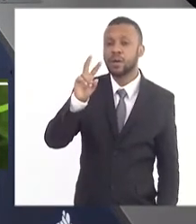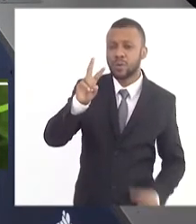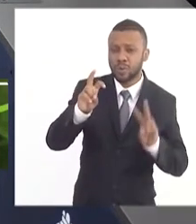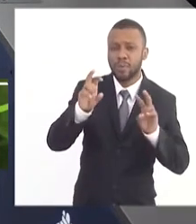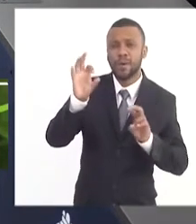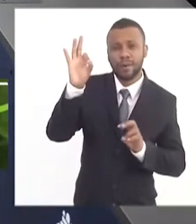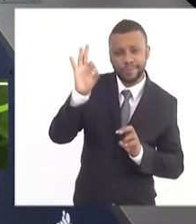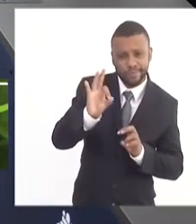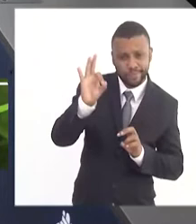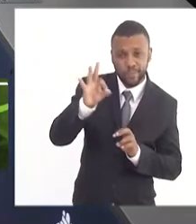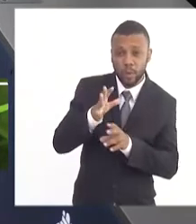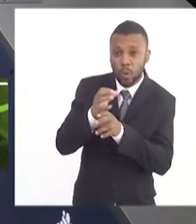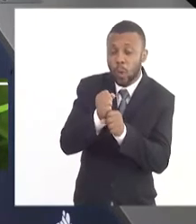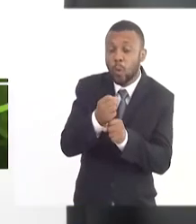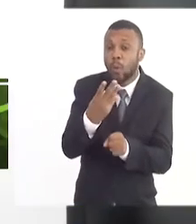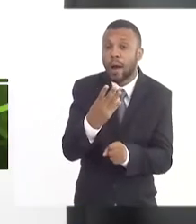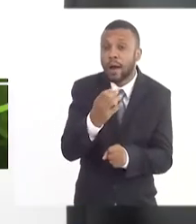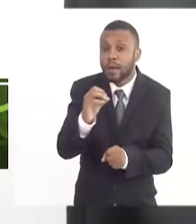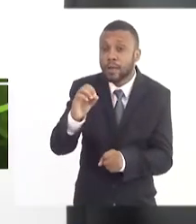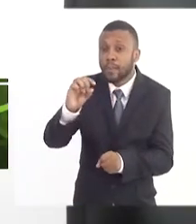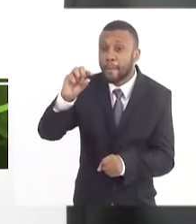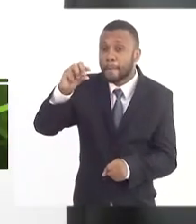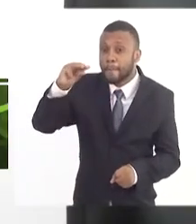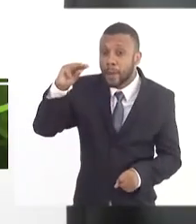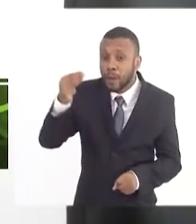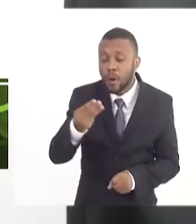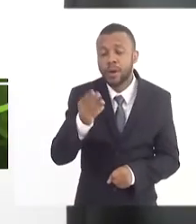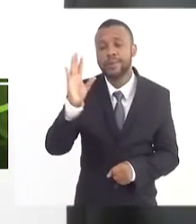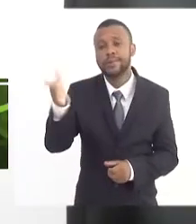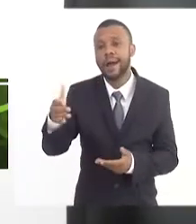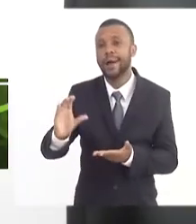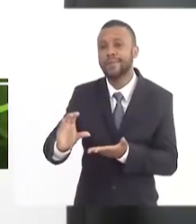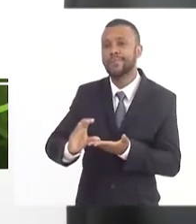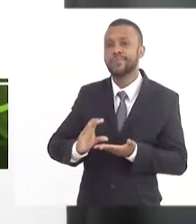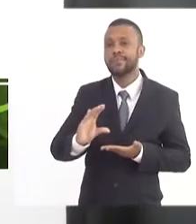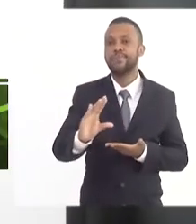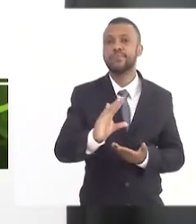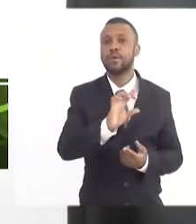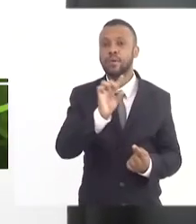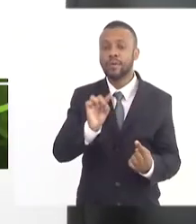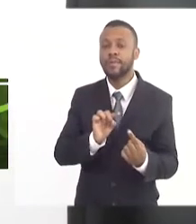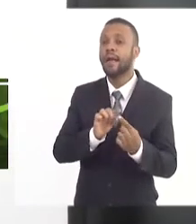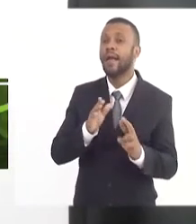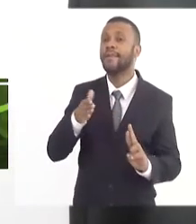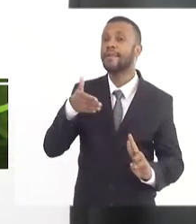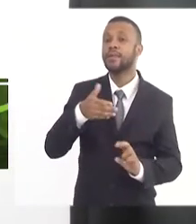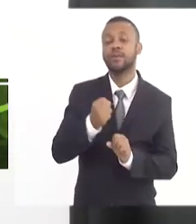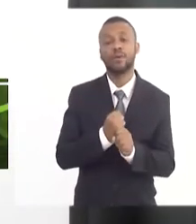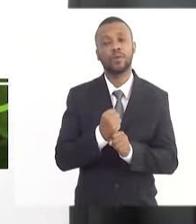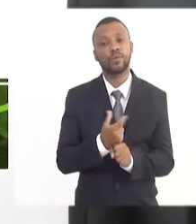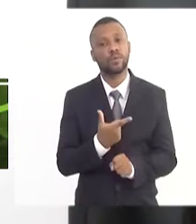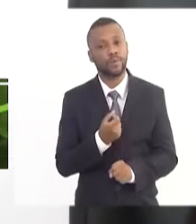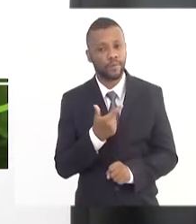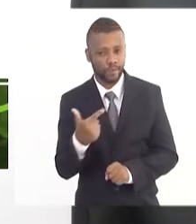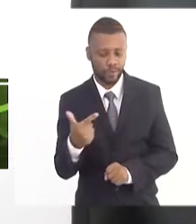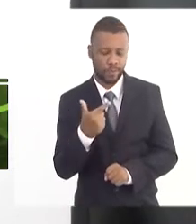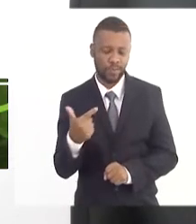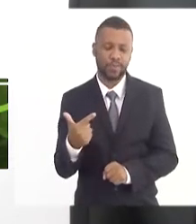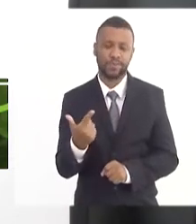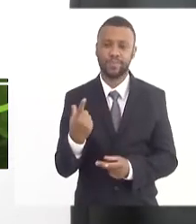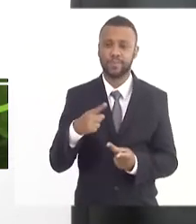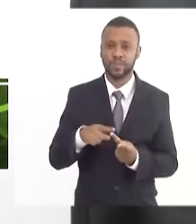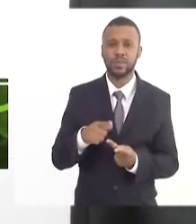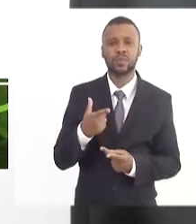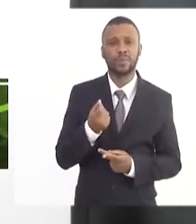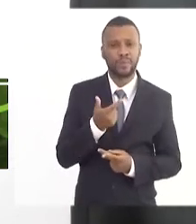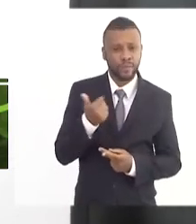400 milhões comprometidos para 2022. E, como bem o deputado colocou aqui, 2021 tivemos